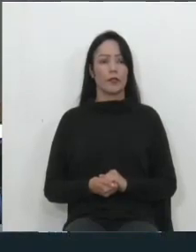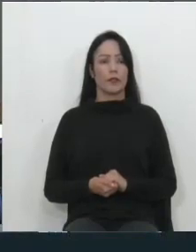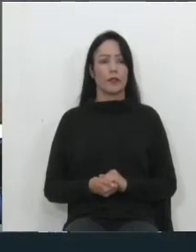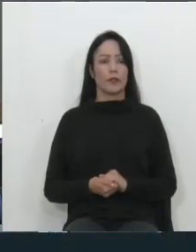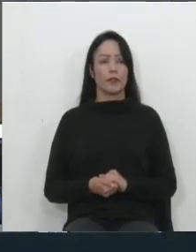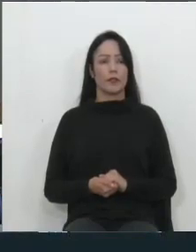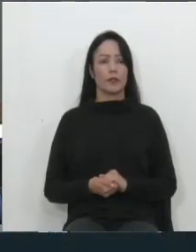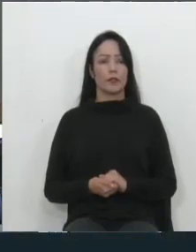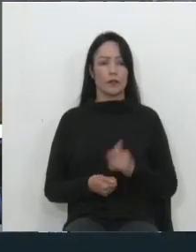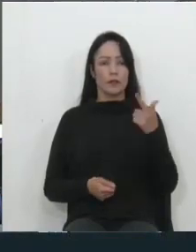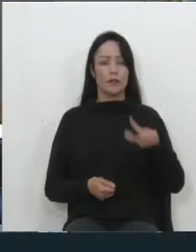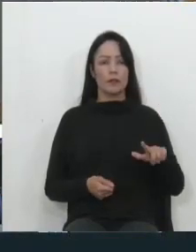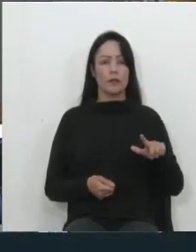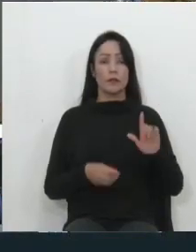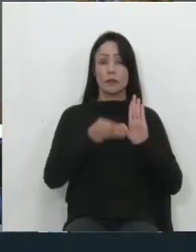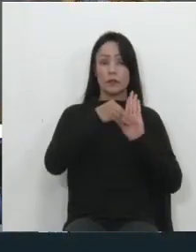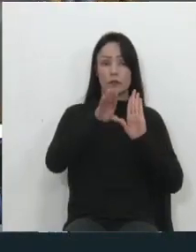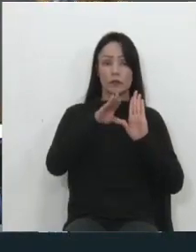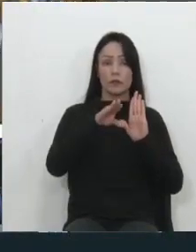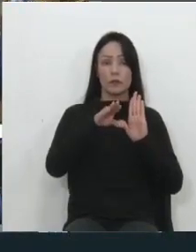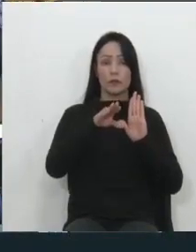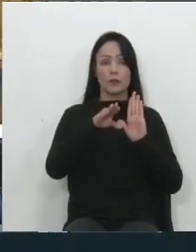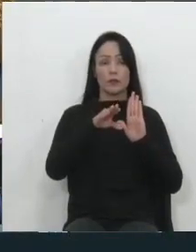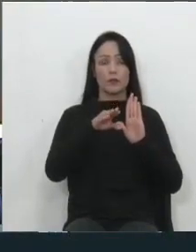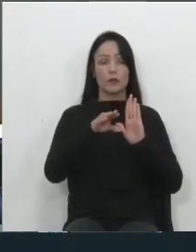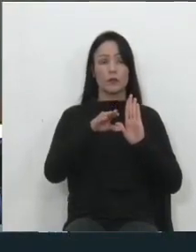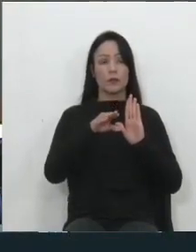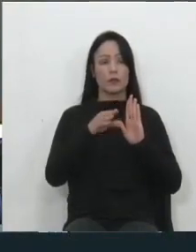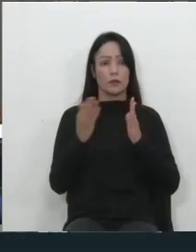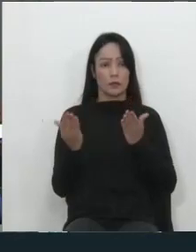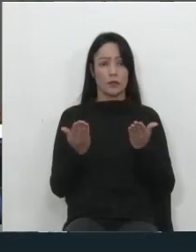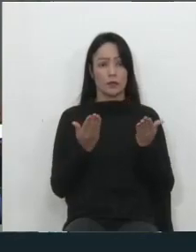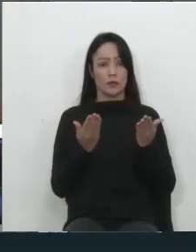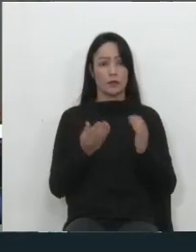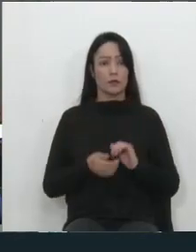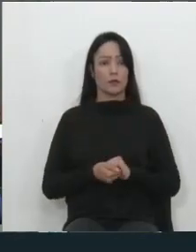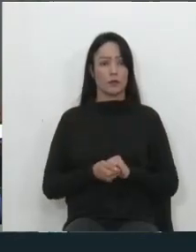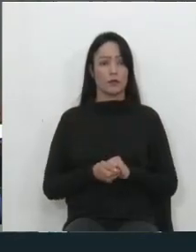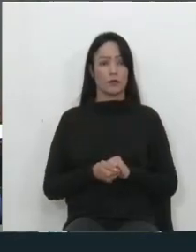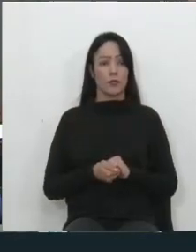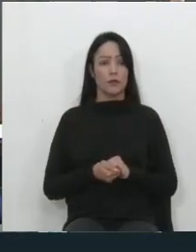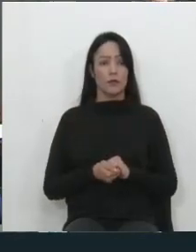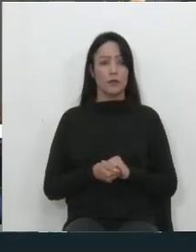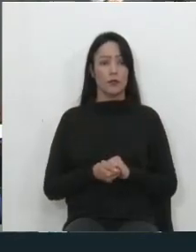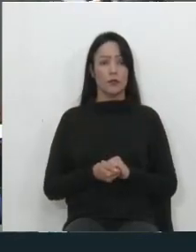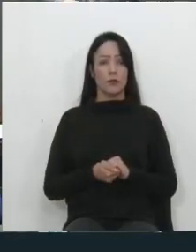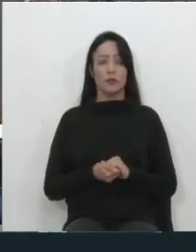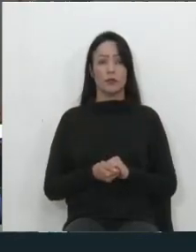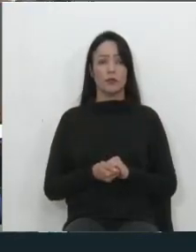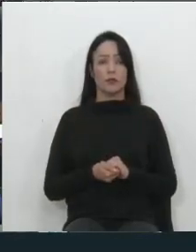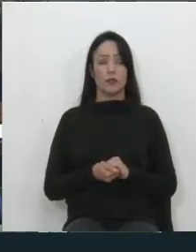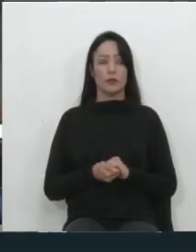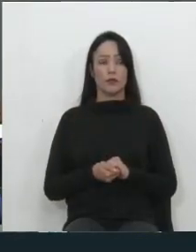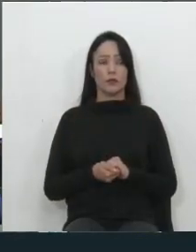Mais alguém fazer indicação? Vereadora Janete? Não.